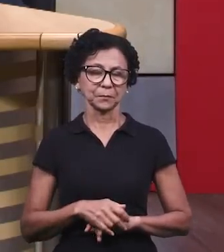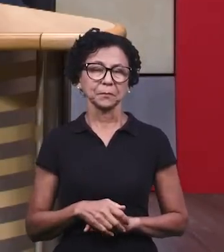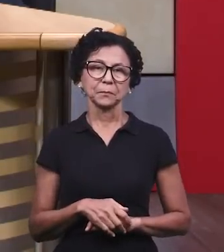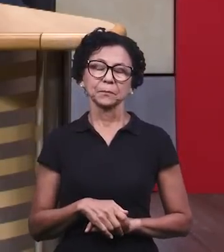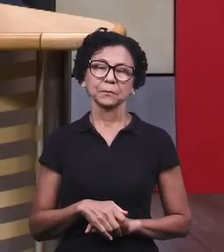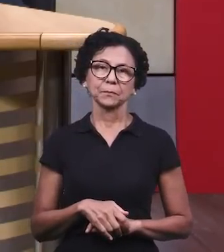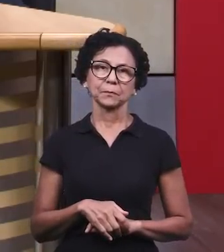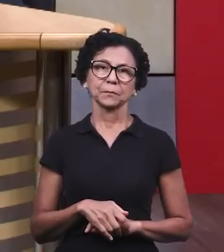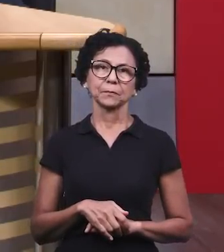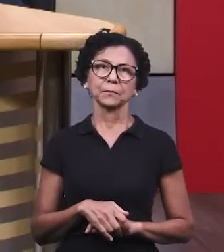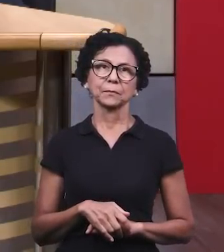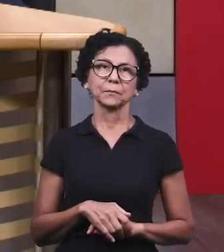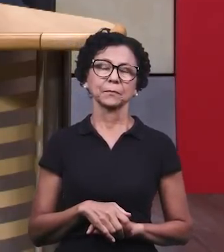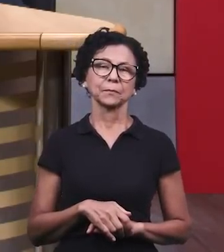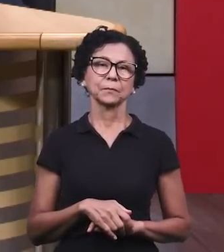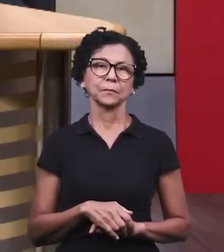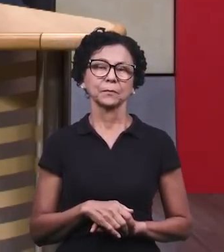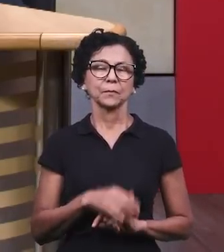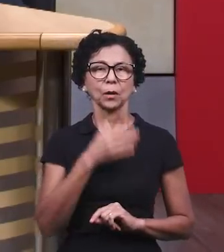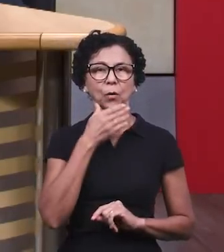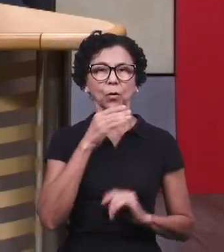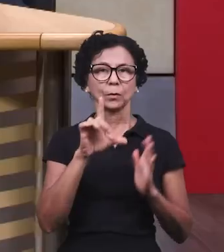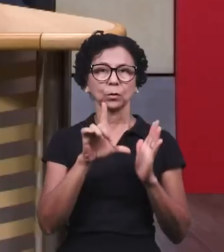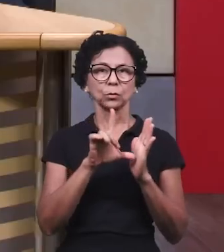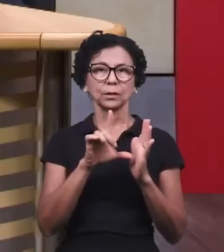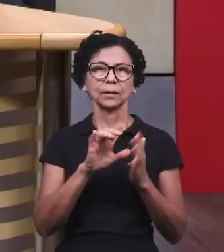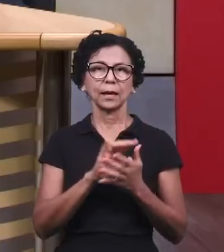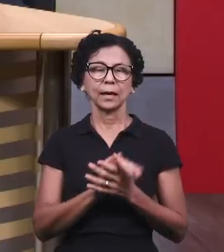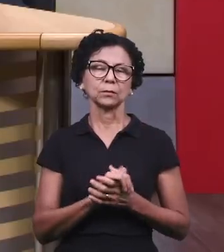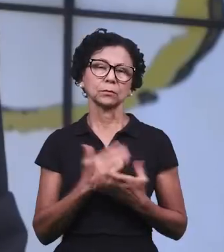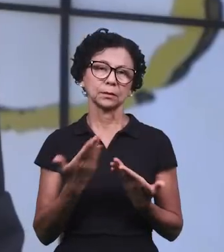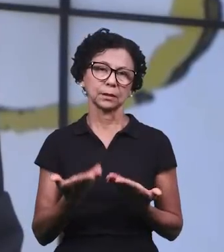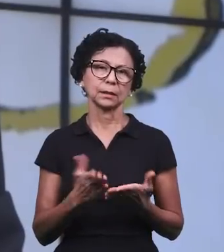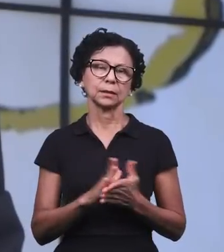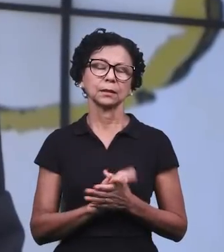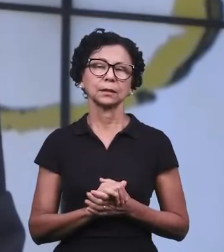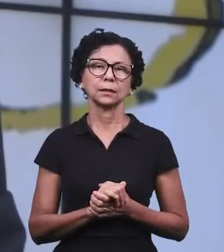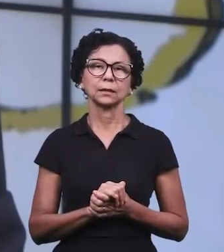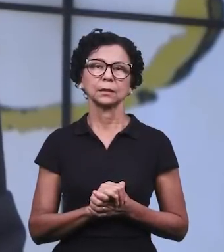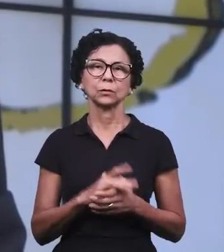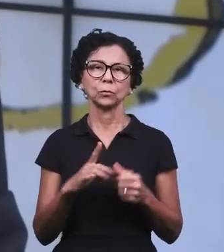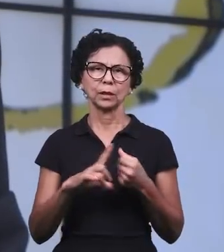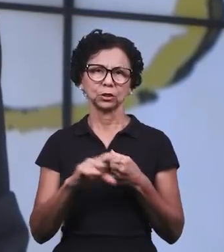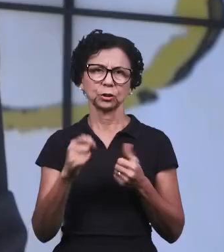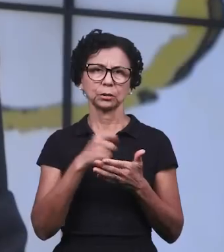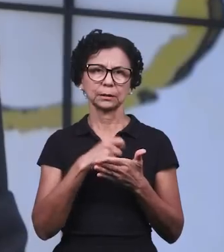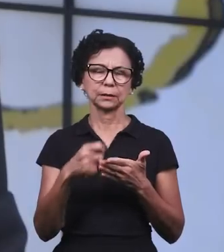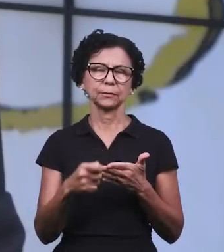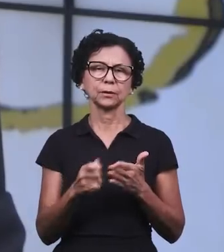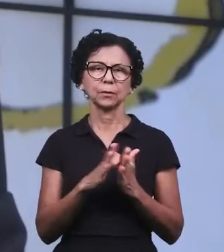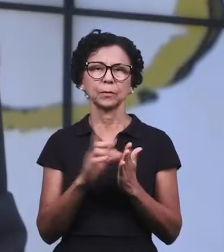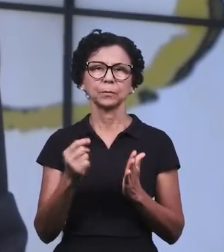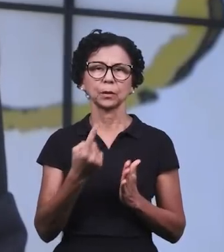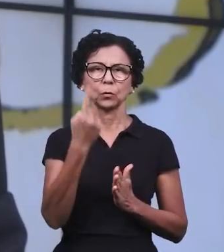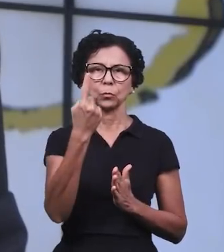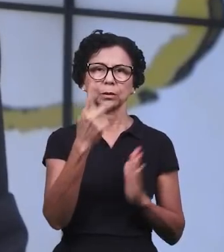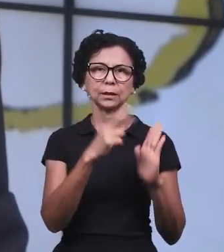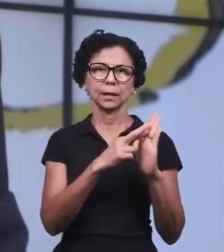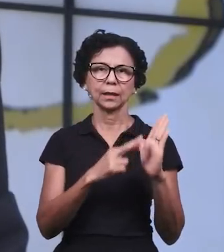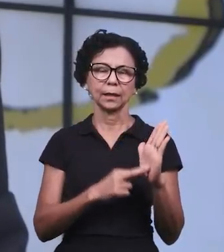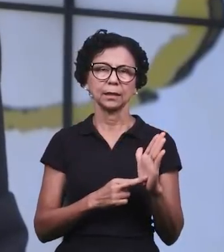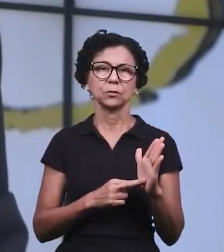aqui uma das teses de Lutero, né, que é a Bíblia como única regra de fé e prática, né? E o texto que é usado